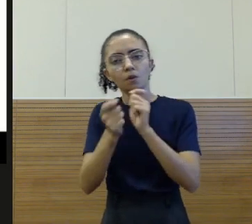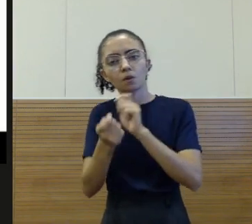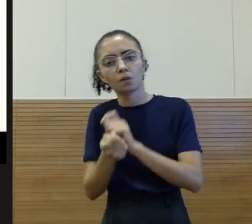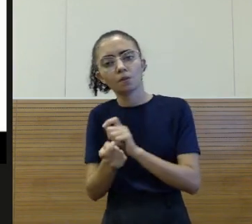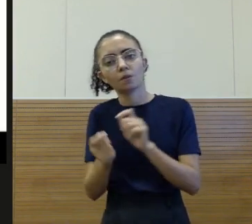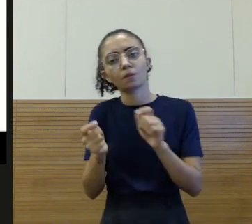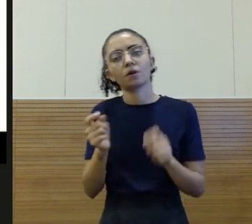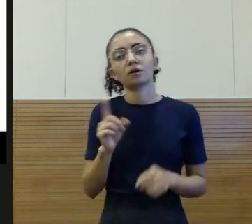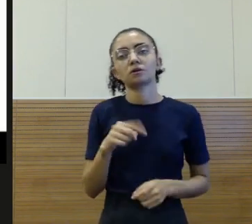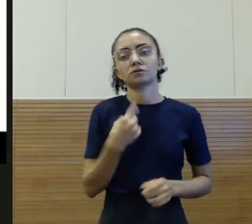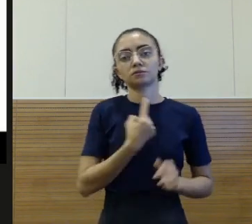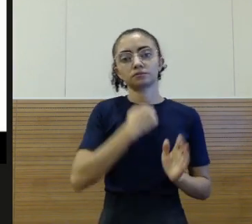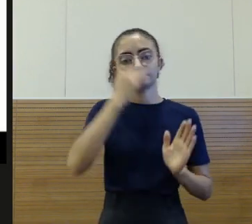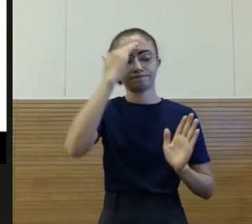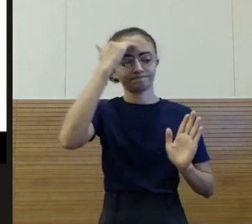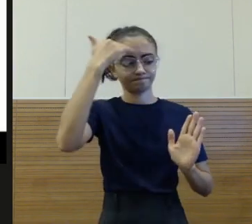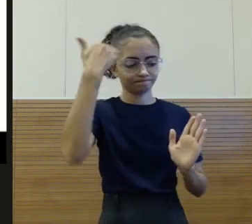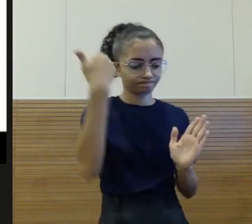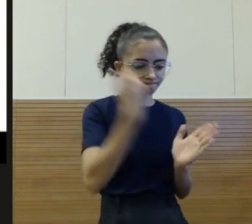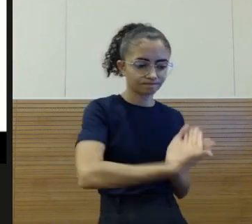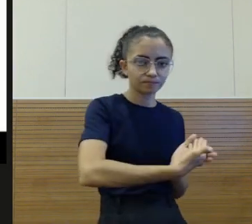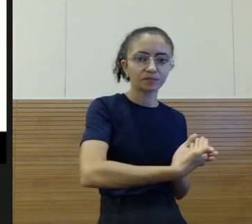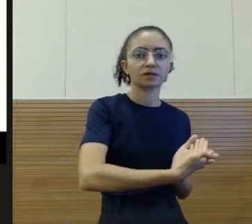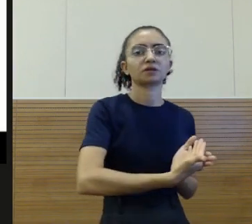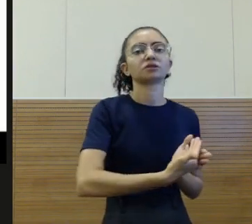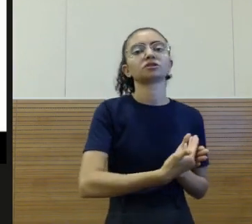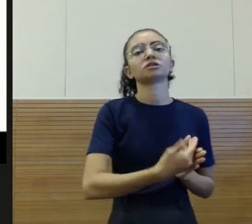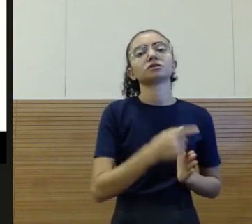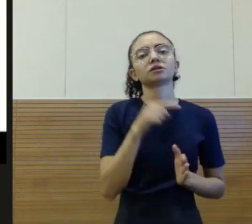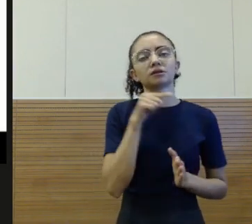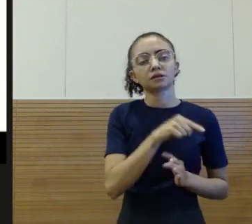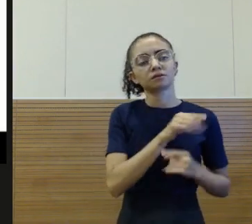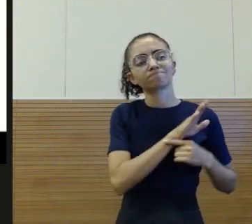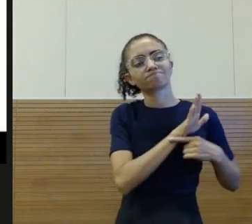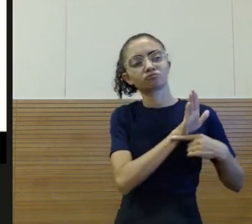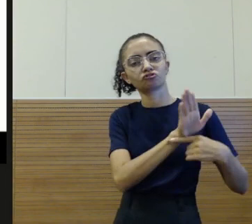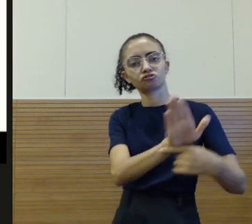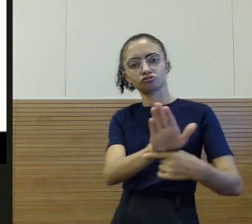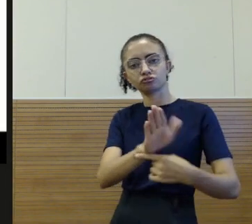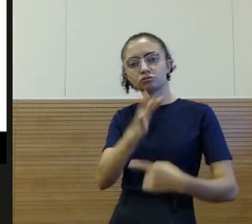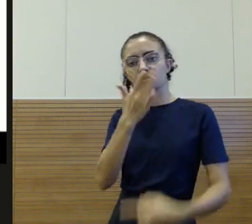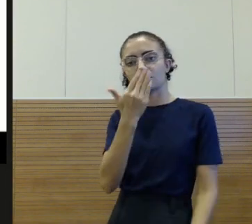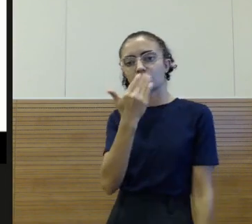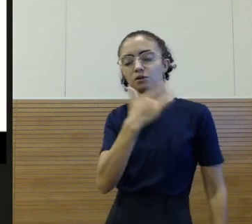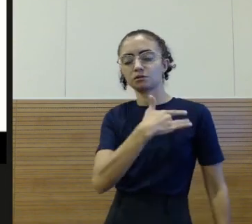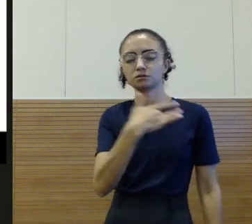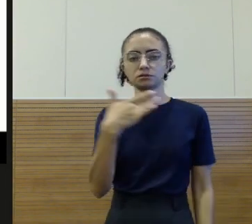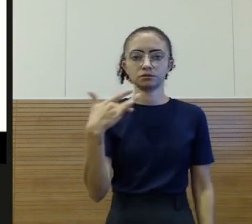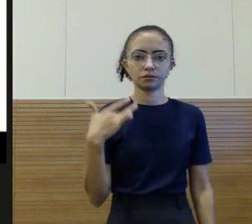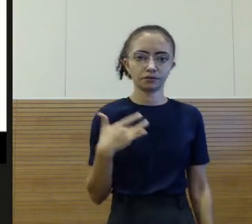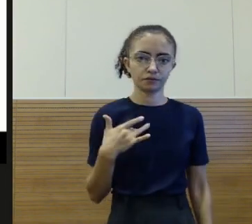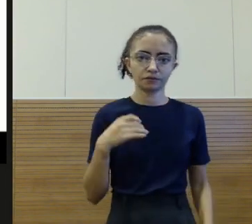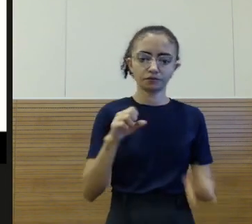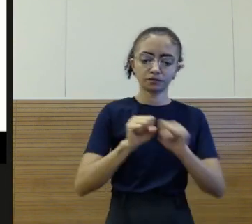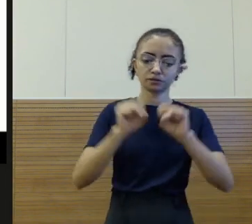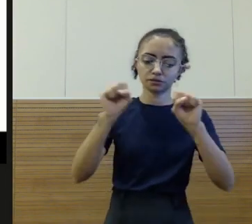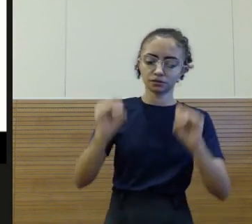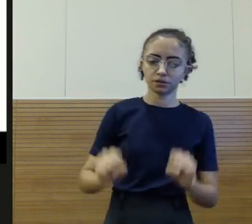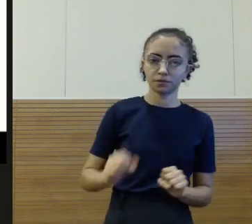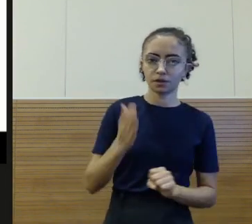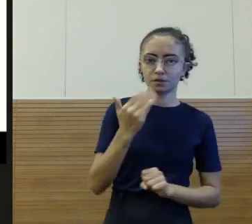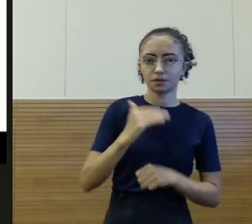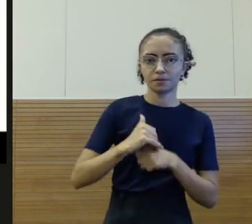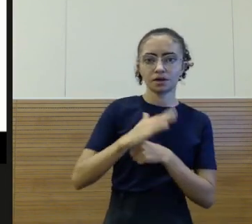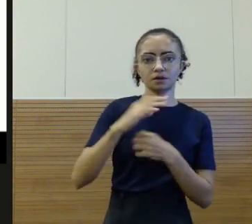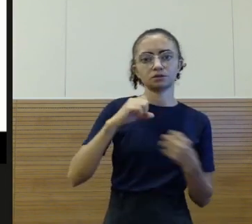as guias alimentares contribuem para que tenhamos dietas saudáveis e sistemas alimentares mais sustentáveis e